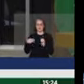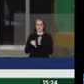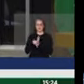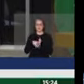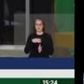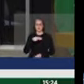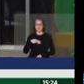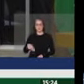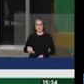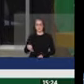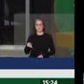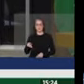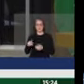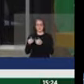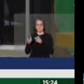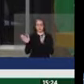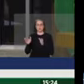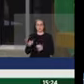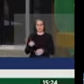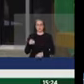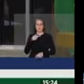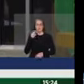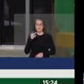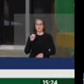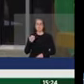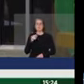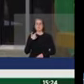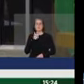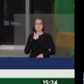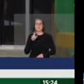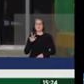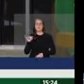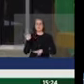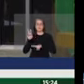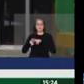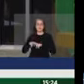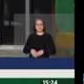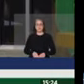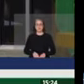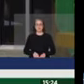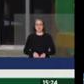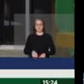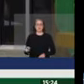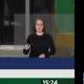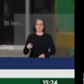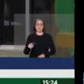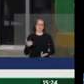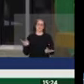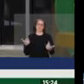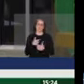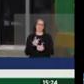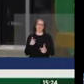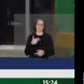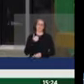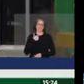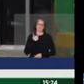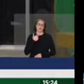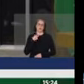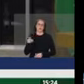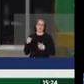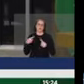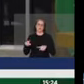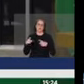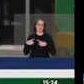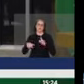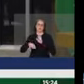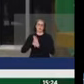seguinte: quem ri vai preso. Uma atitude de deboche. Isso aqui é incitação ao crime. Eles já estão